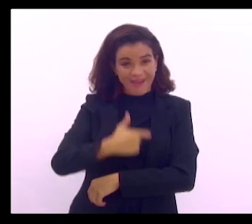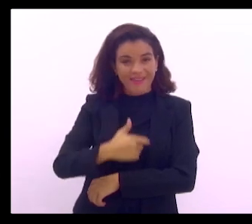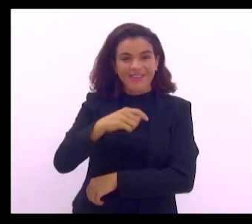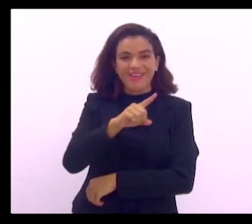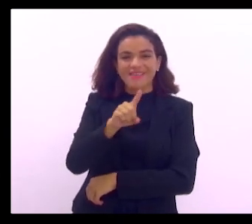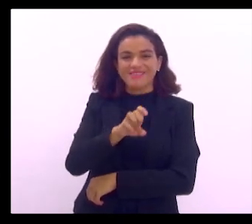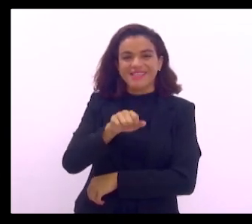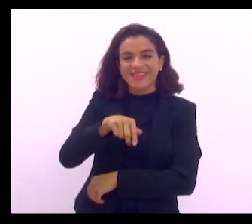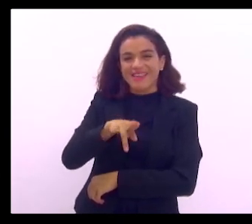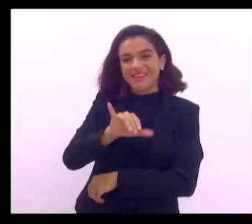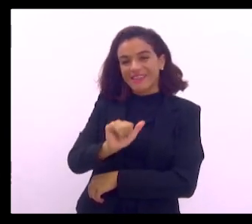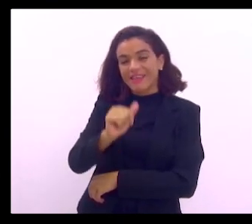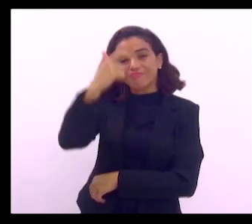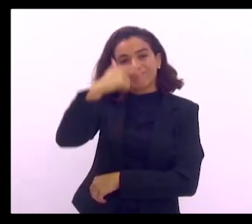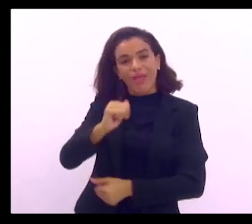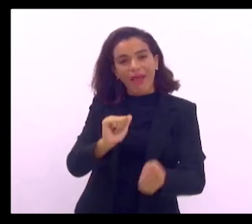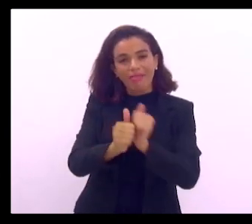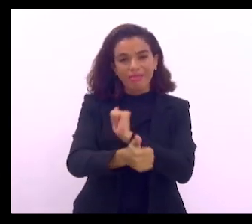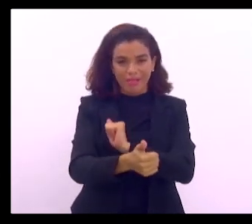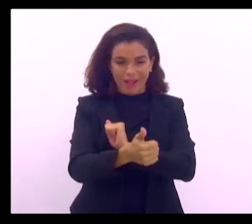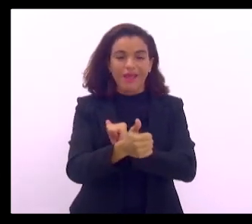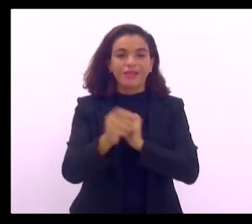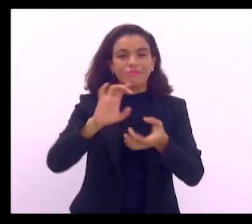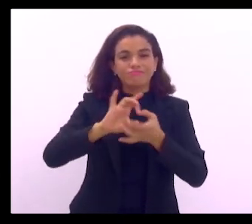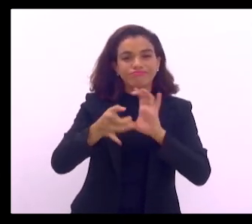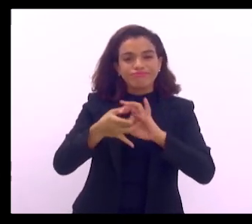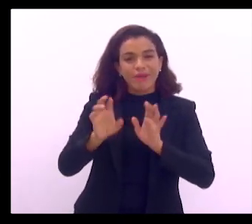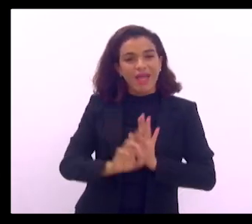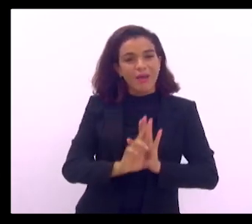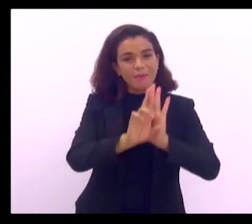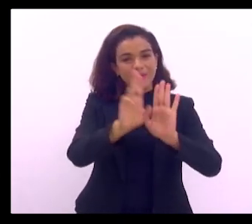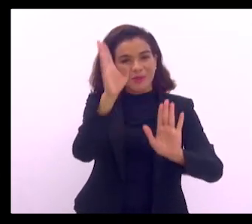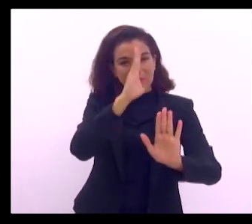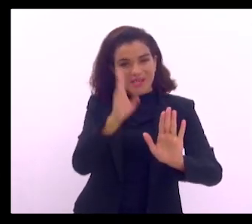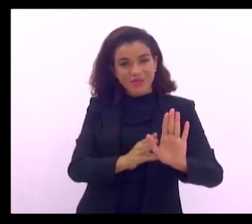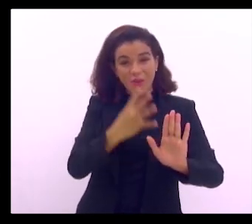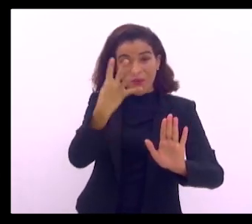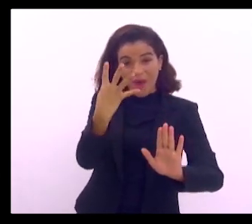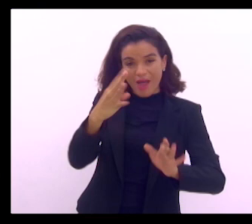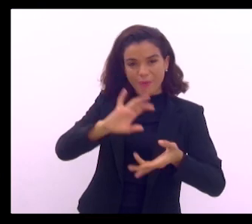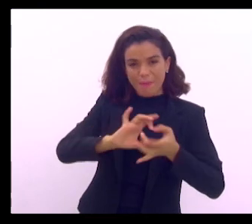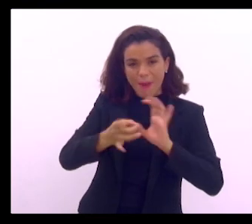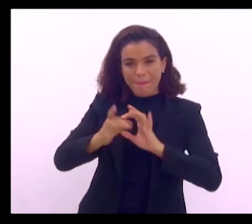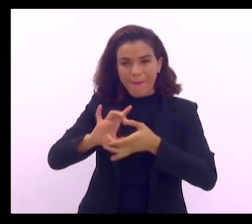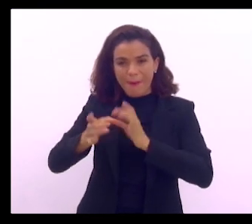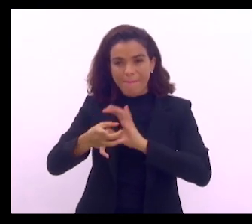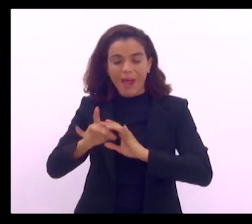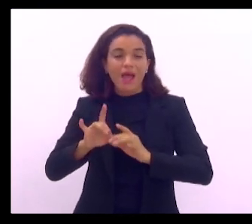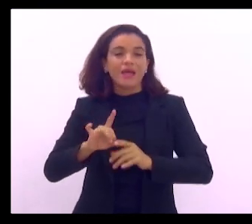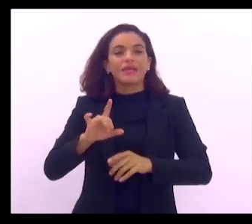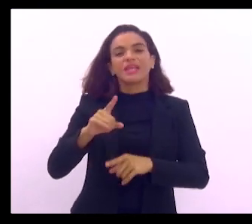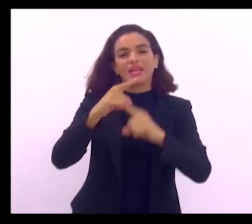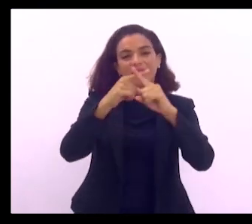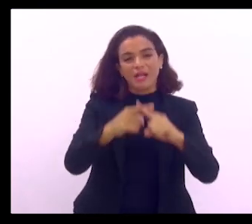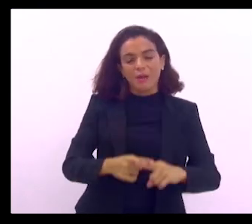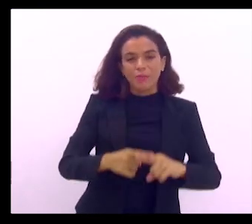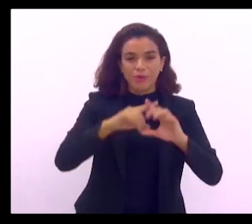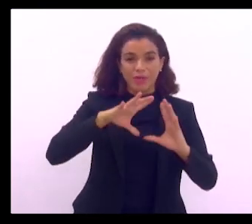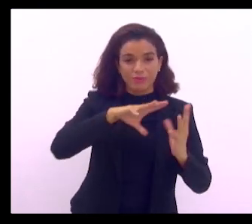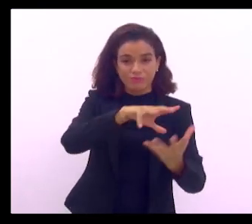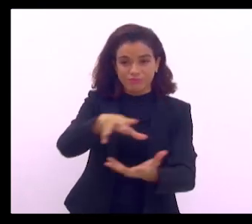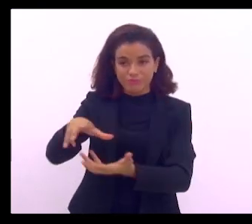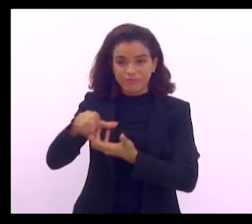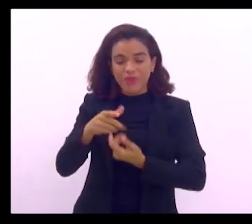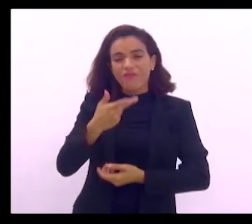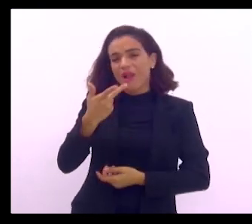um atleta olímpico, representou o Brasil em 4 Olimpíadas e também representou o Brasil em 9 campeonatos mundiais. Eu estou aqui hoje para